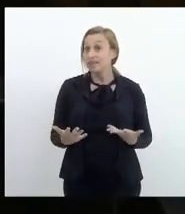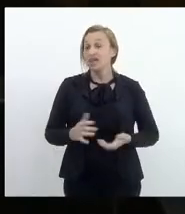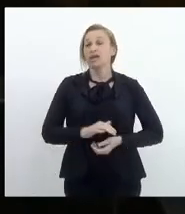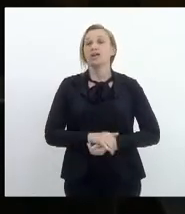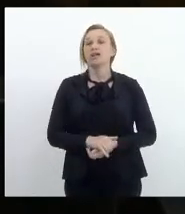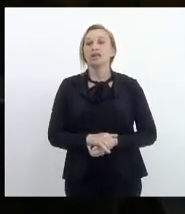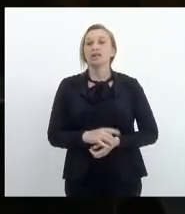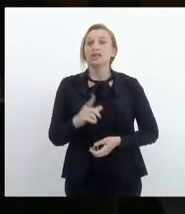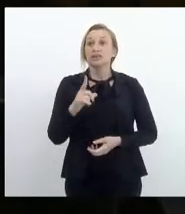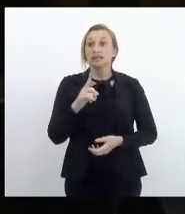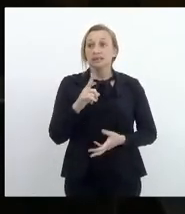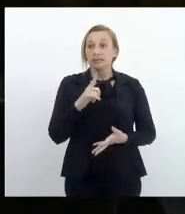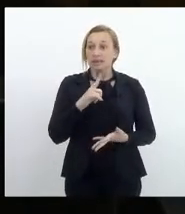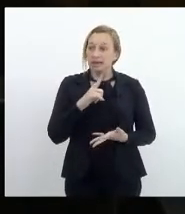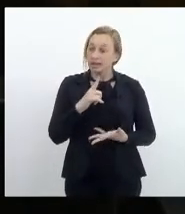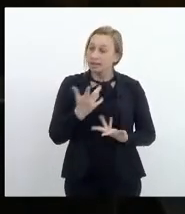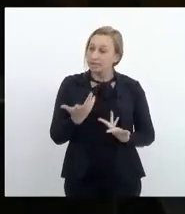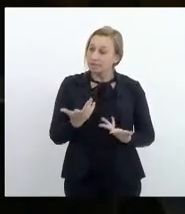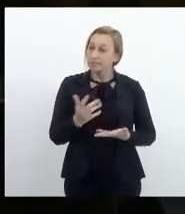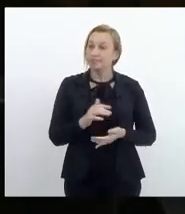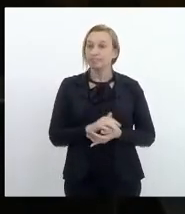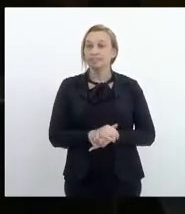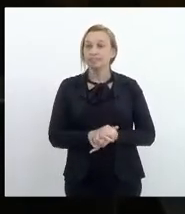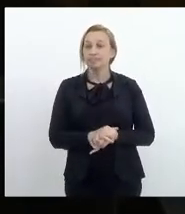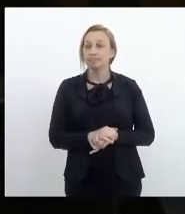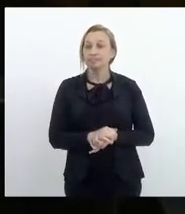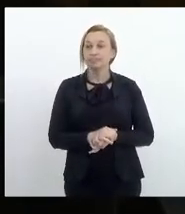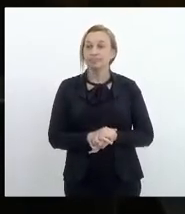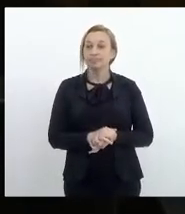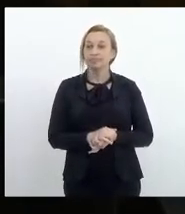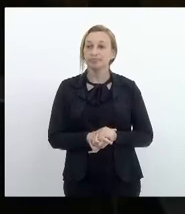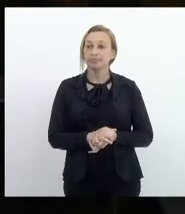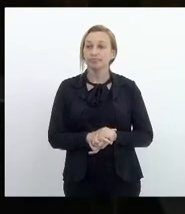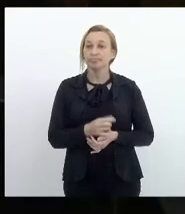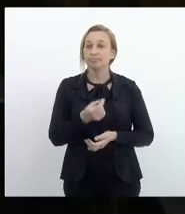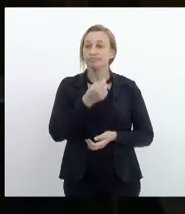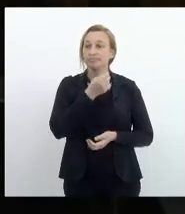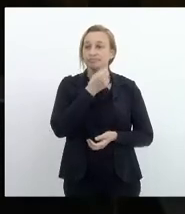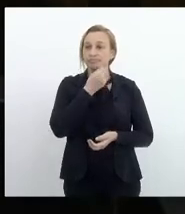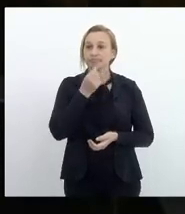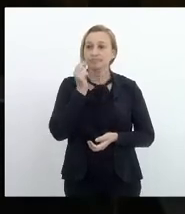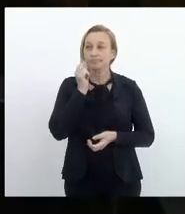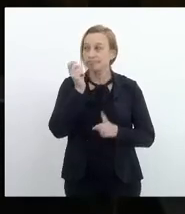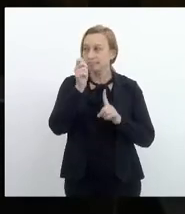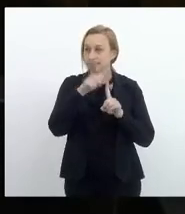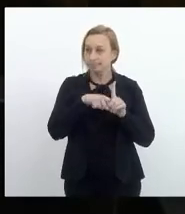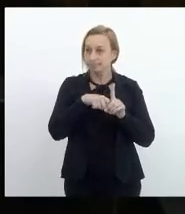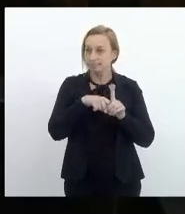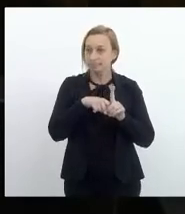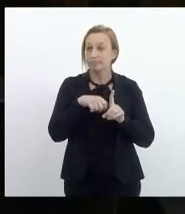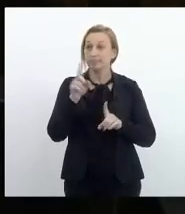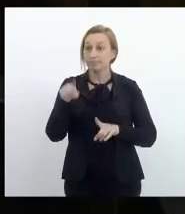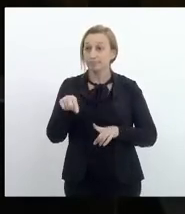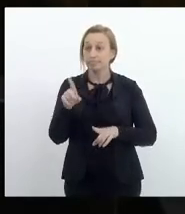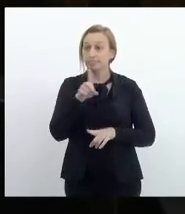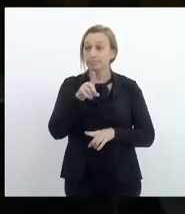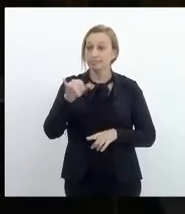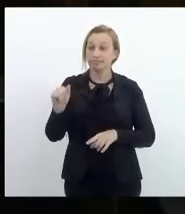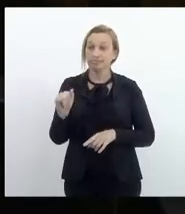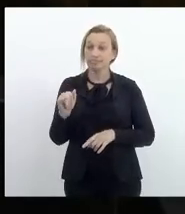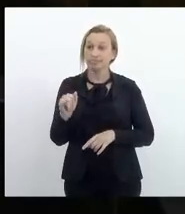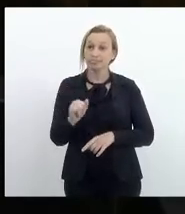uma expectativa é de que o site de setembro seja um dia